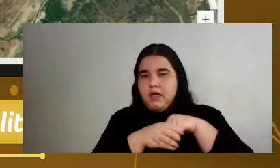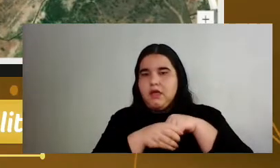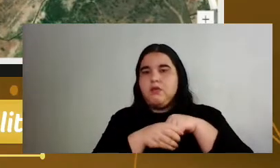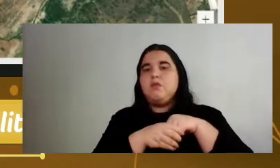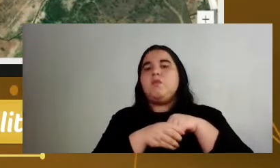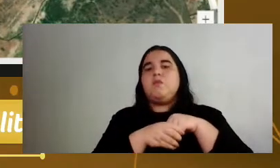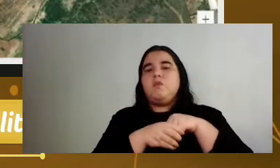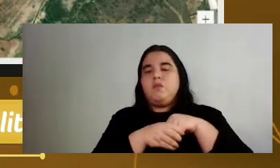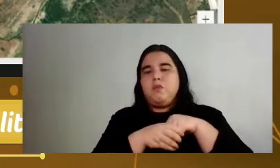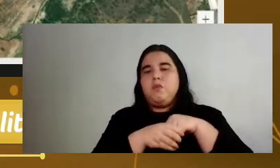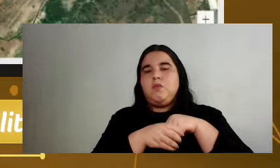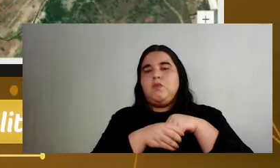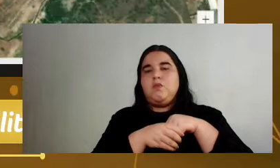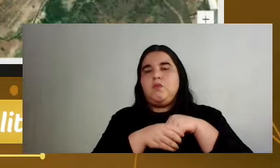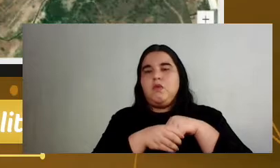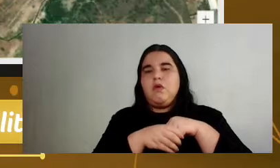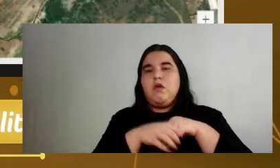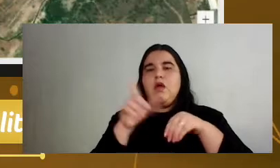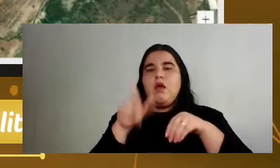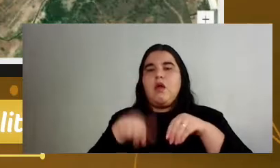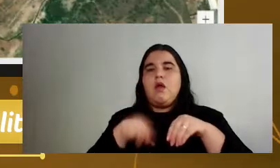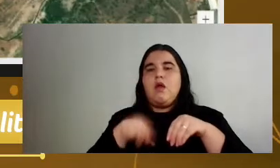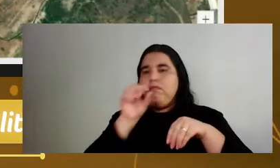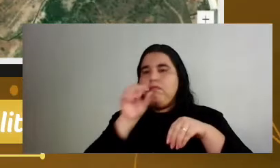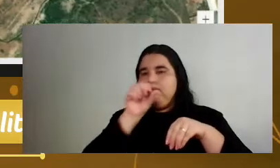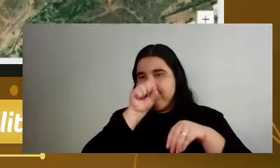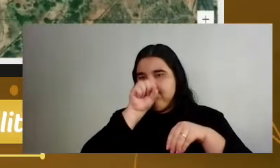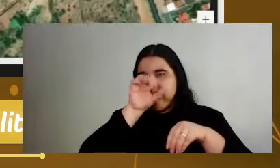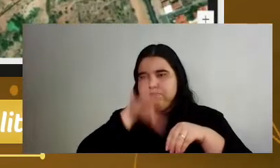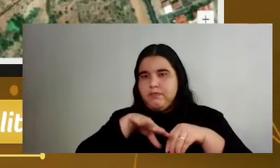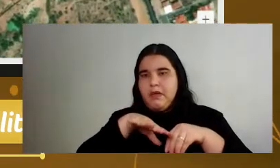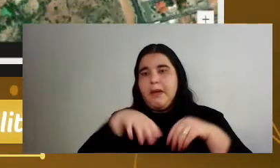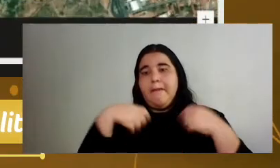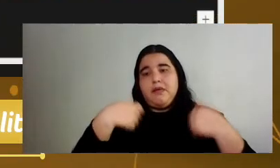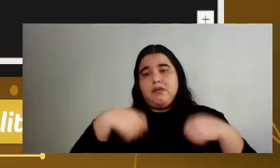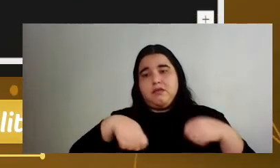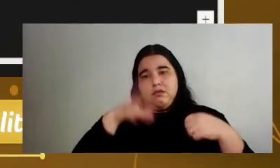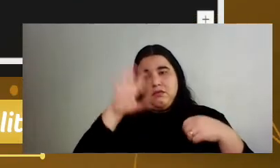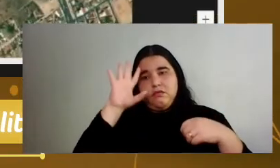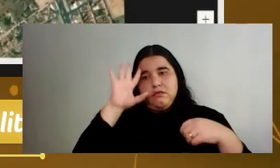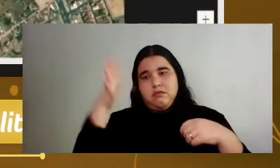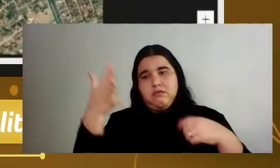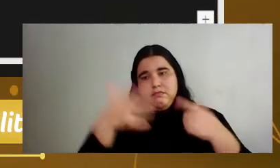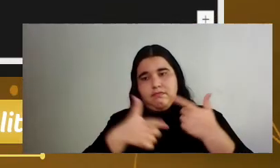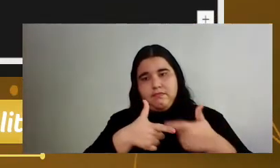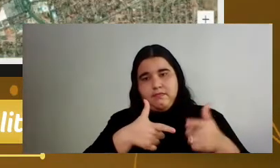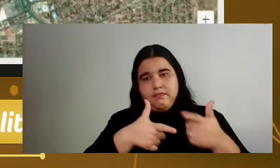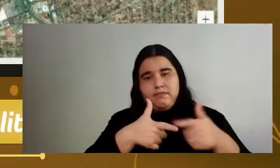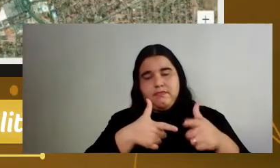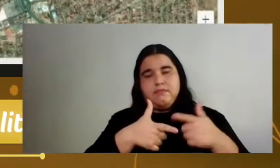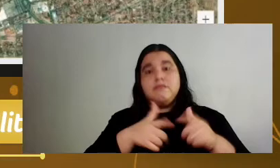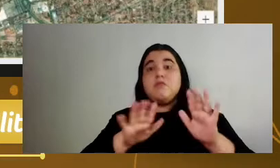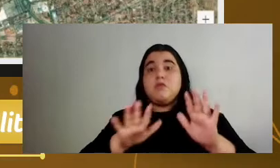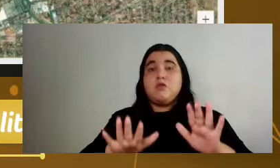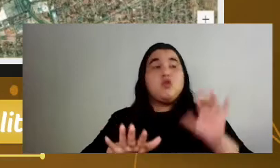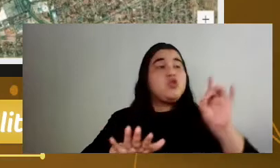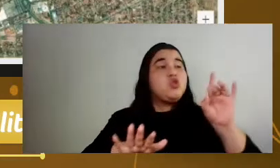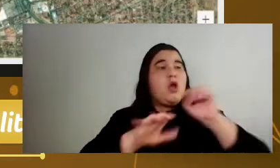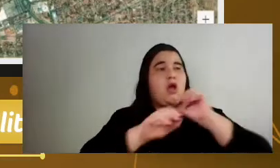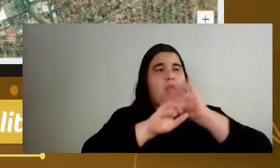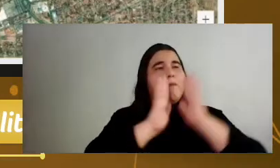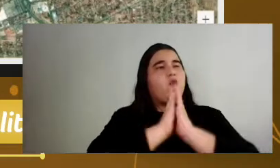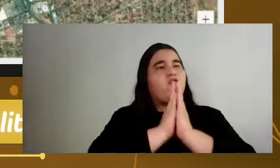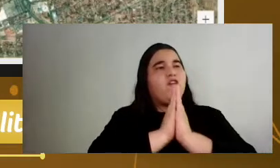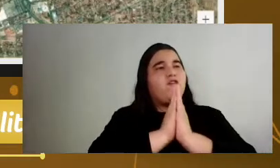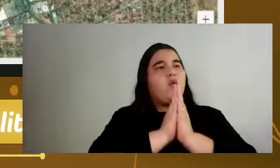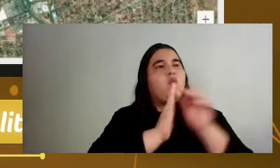como ocupações irregulares, e a gente tem que tratar essa situação. Ô Silas, só para esclarecer, dá um zoom mais ali,